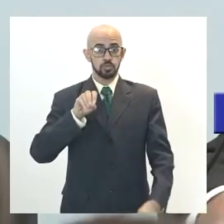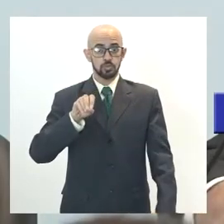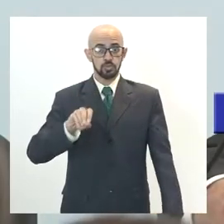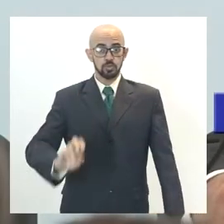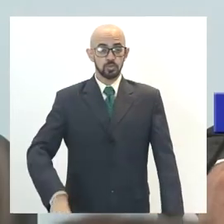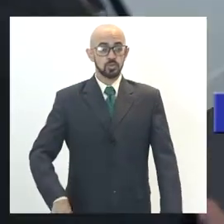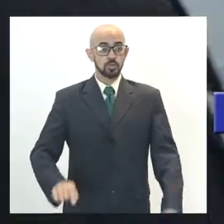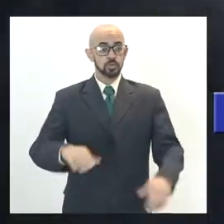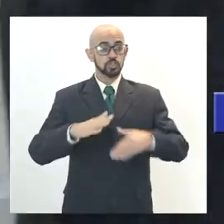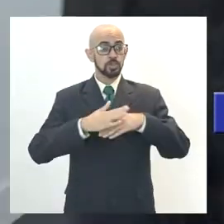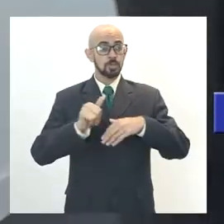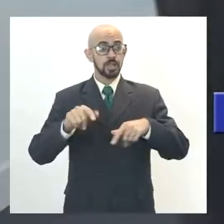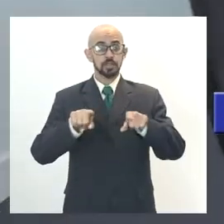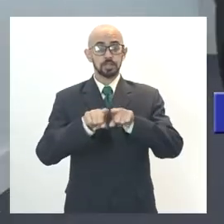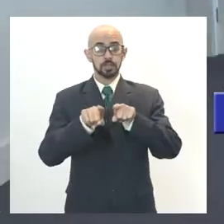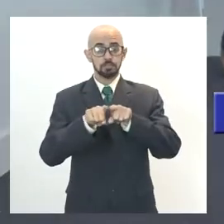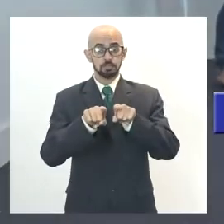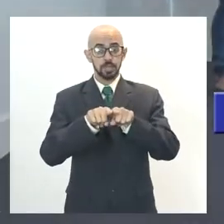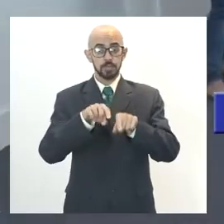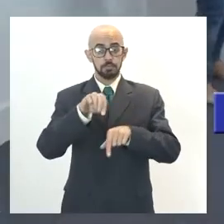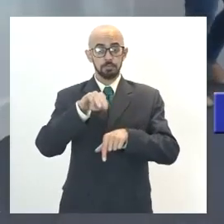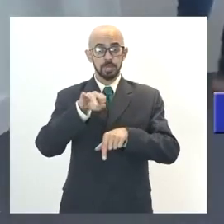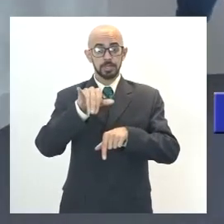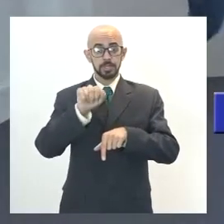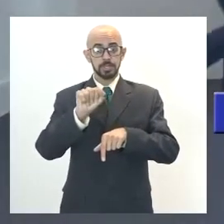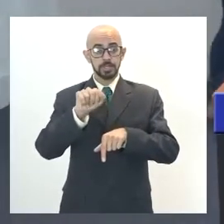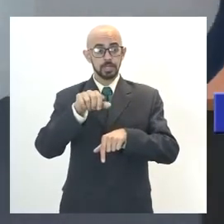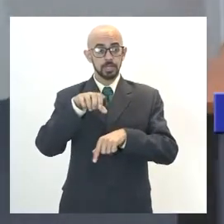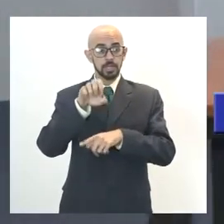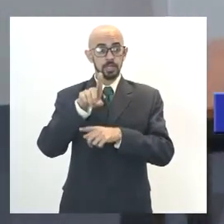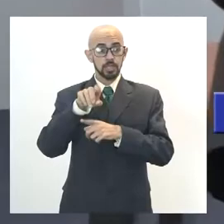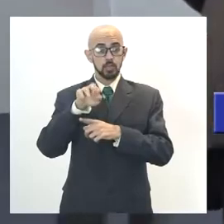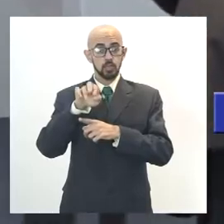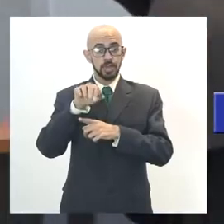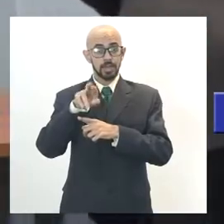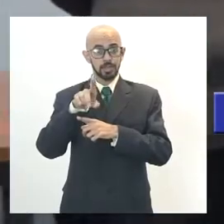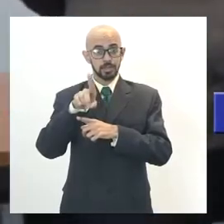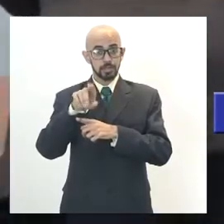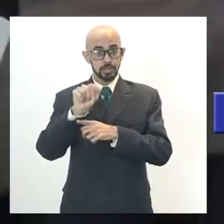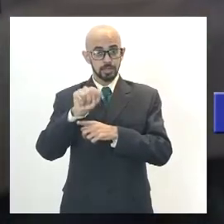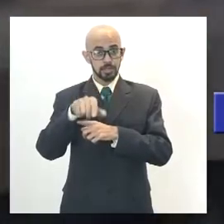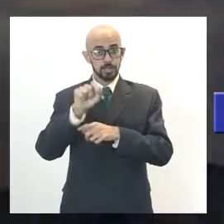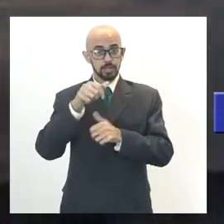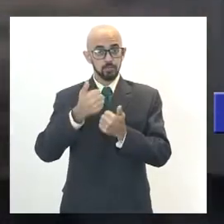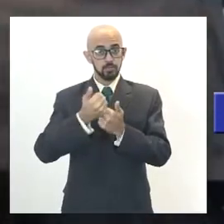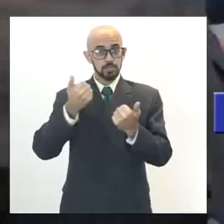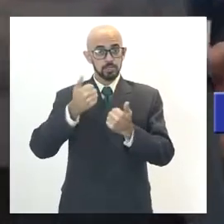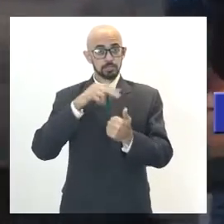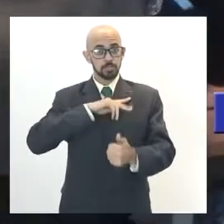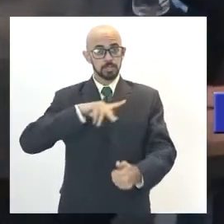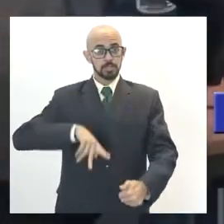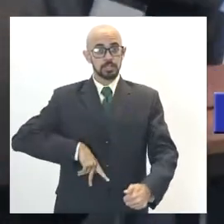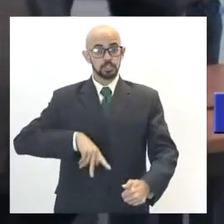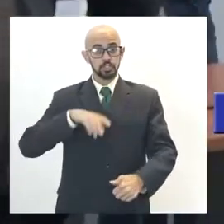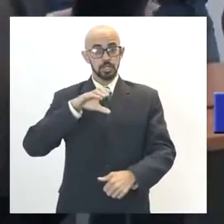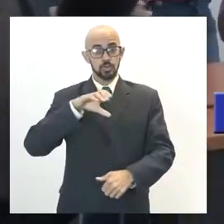Me chama também Maria Eduarda Quiroga vice-presidente da Cut